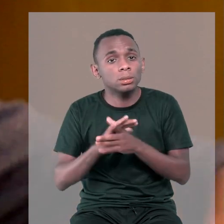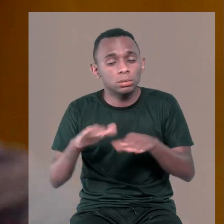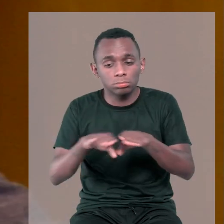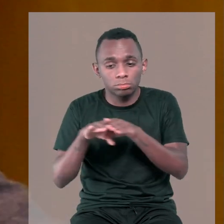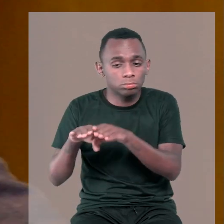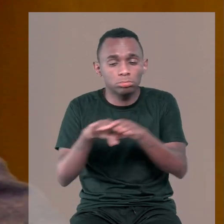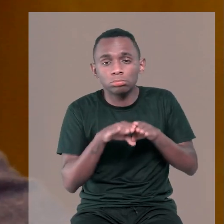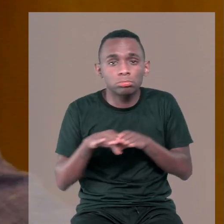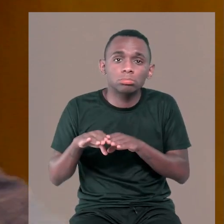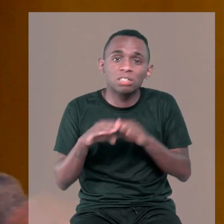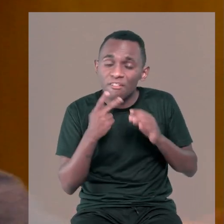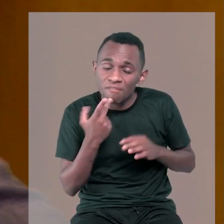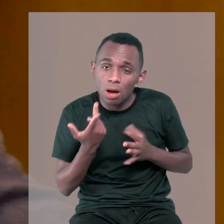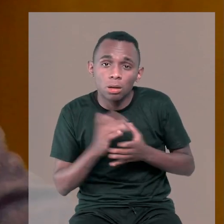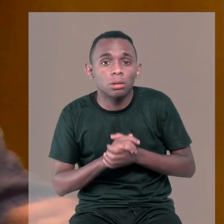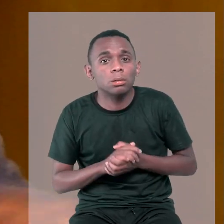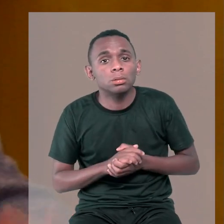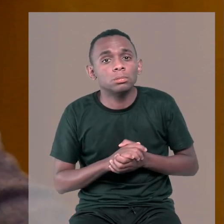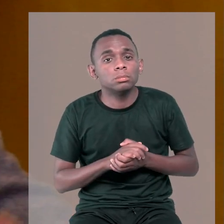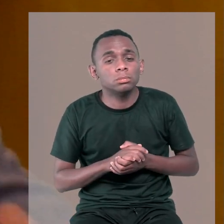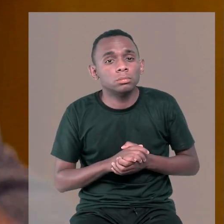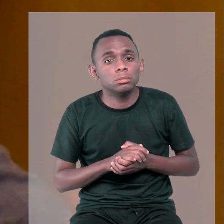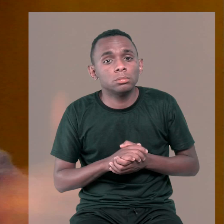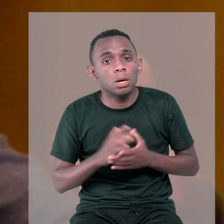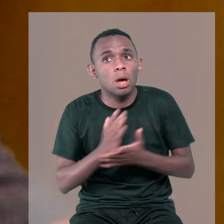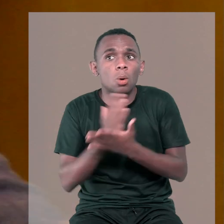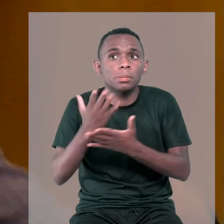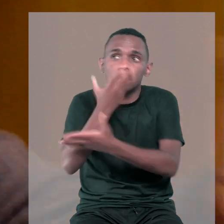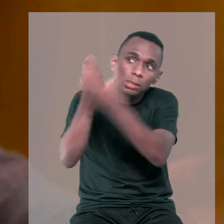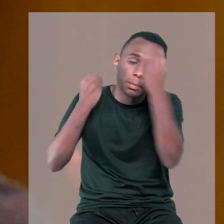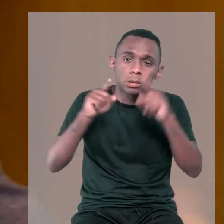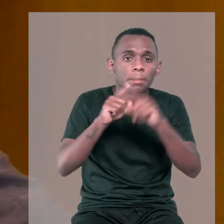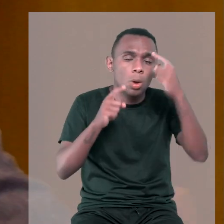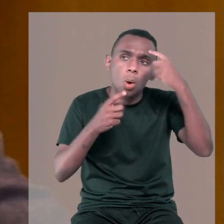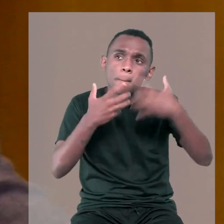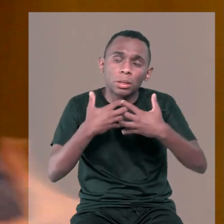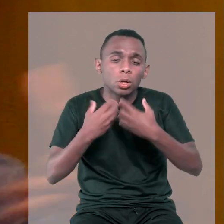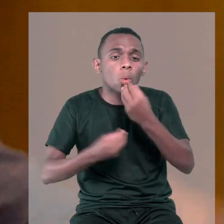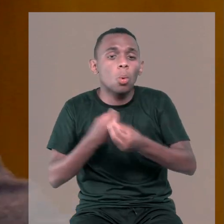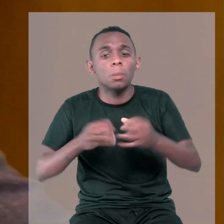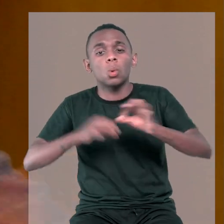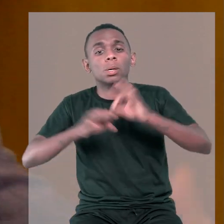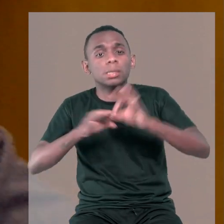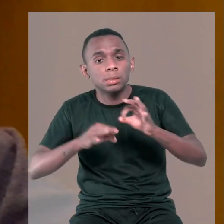lugares de experiência comum que está está difícil construir verdades factuais em alguns momentos, né? Então a gente